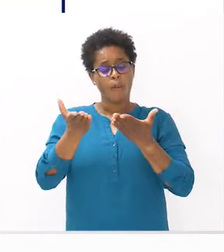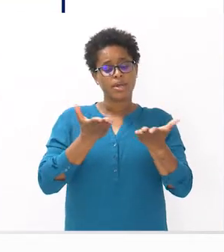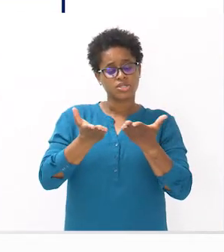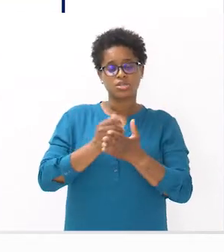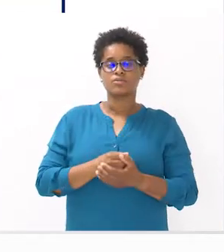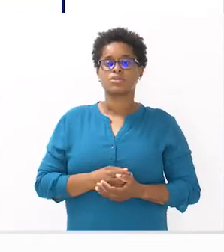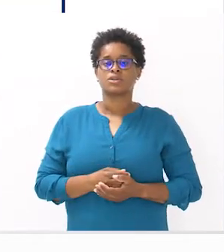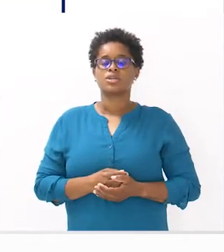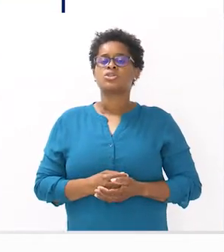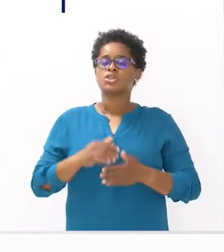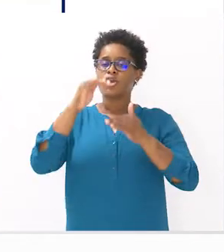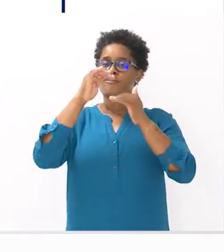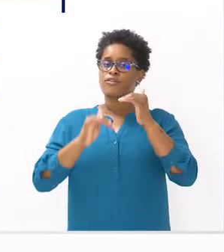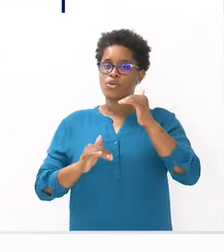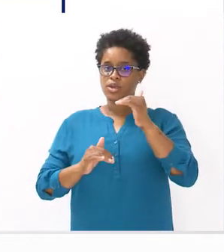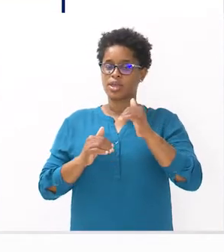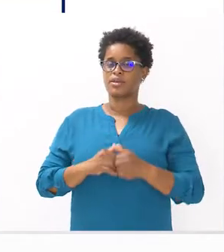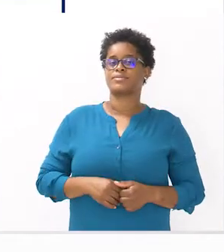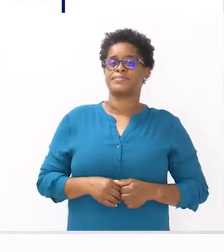comparativo de inferioridade.